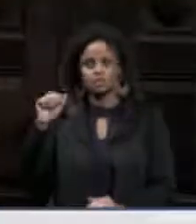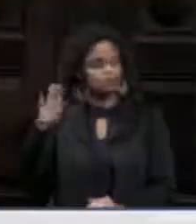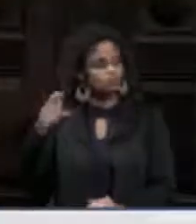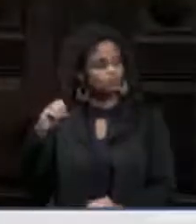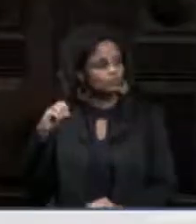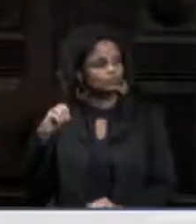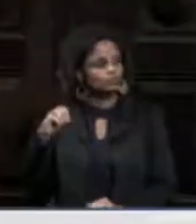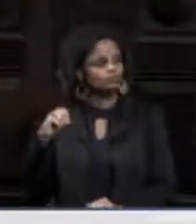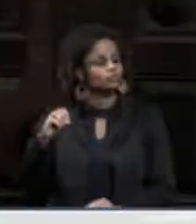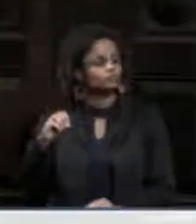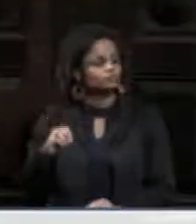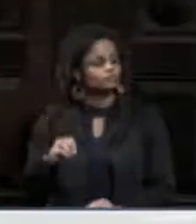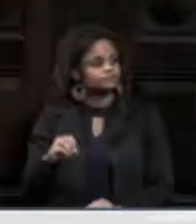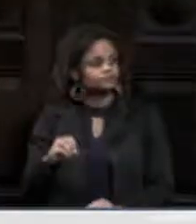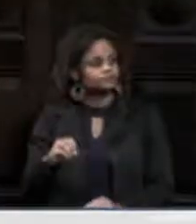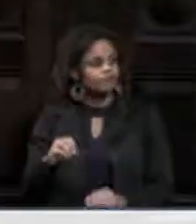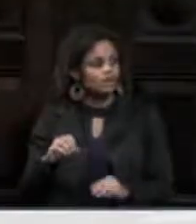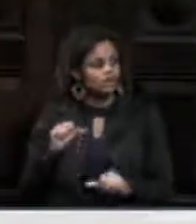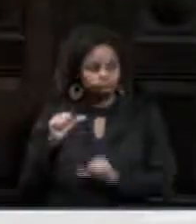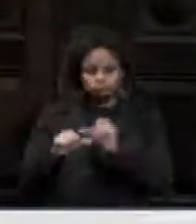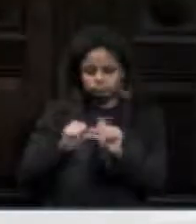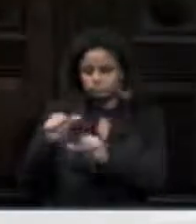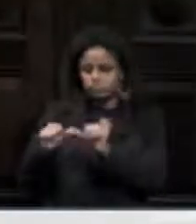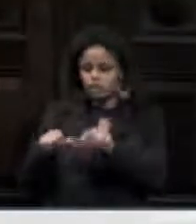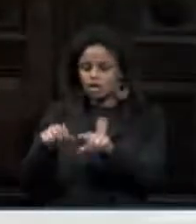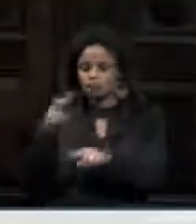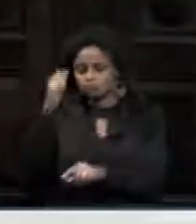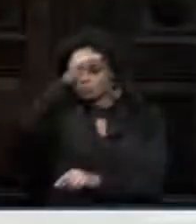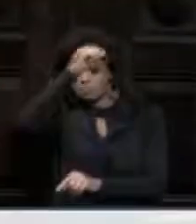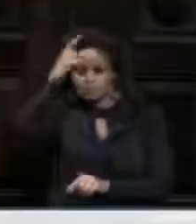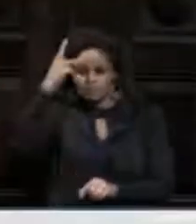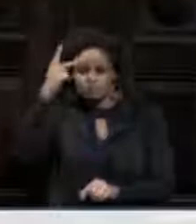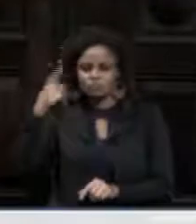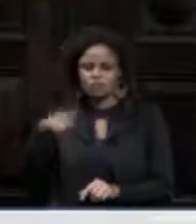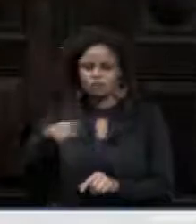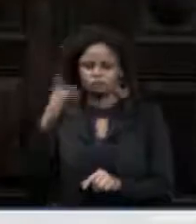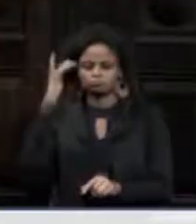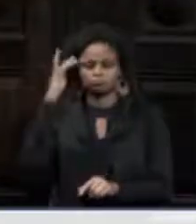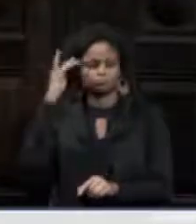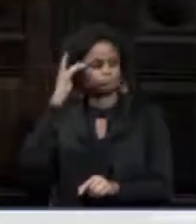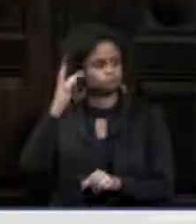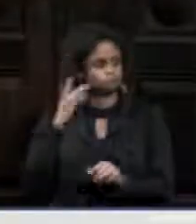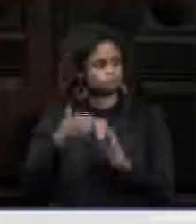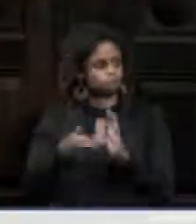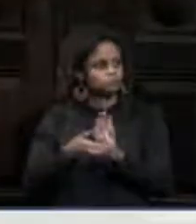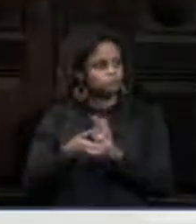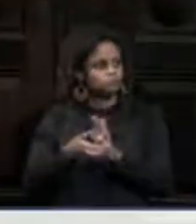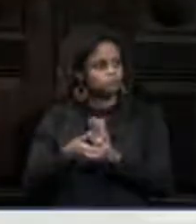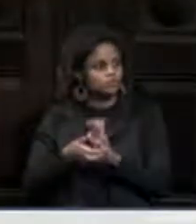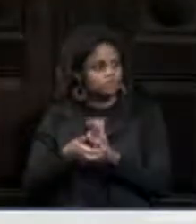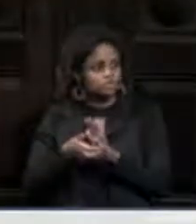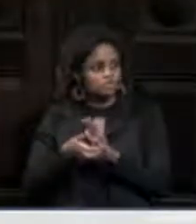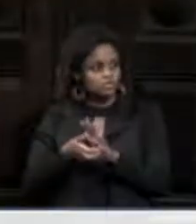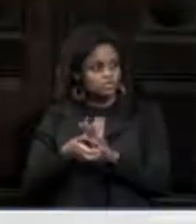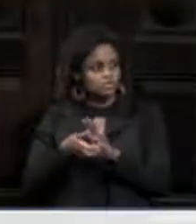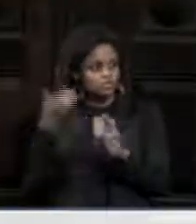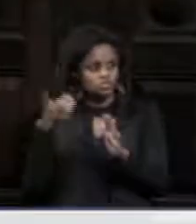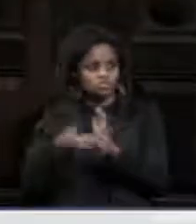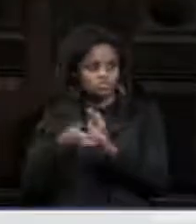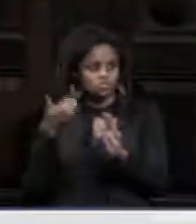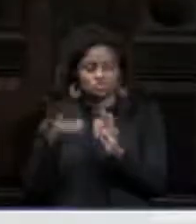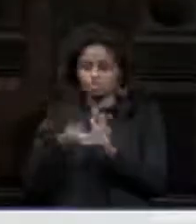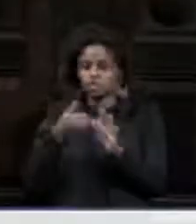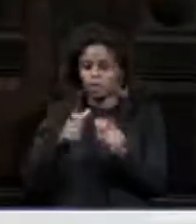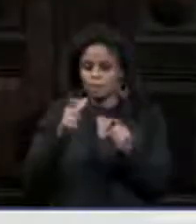atitude coerente de poucos prefeitos e honesta, retira o paralelo, leva o paralelo para Monte Alto,